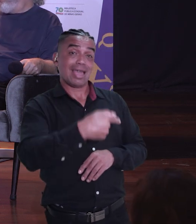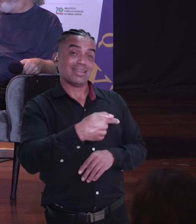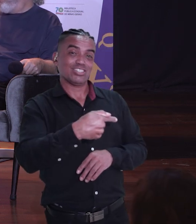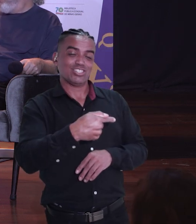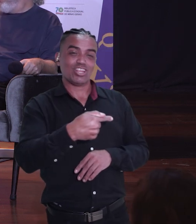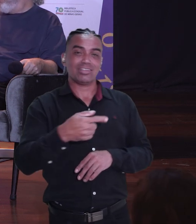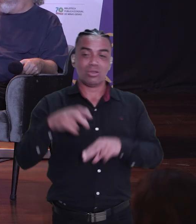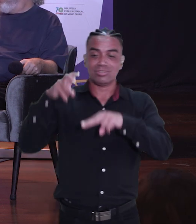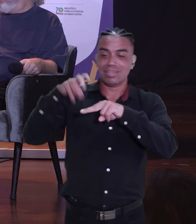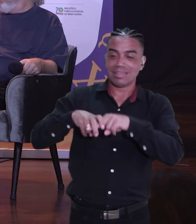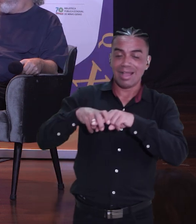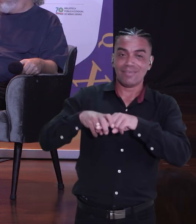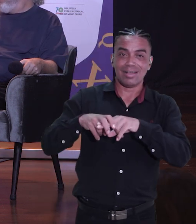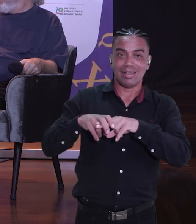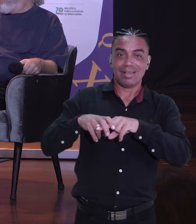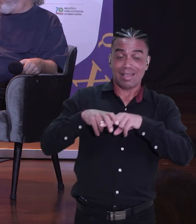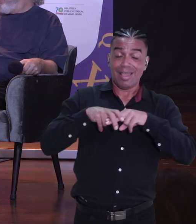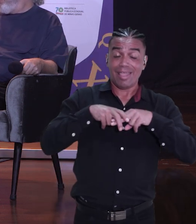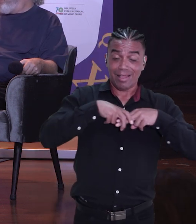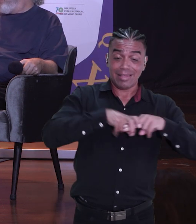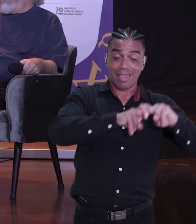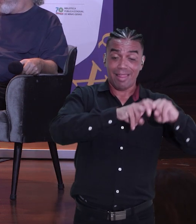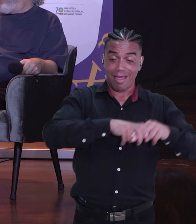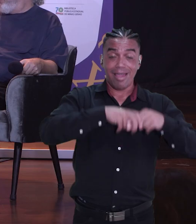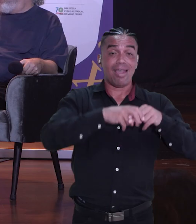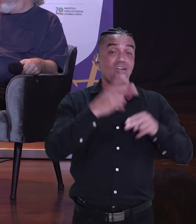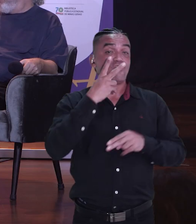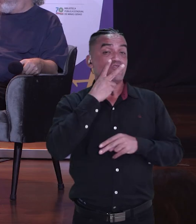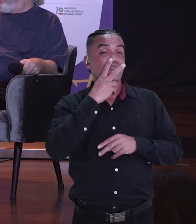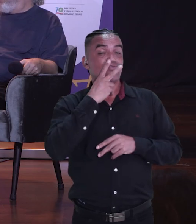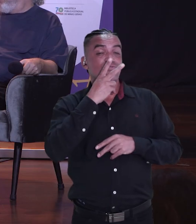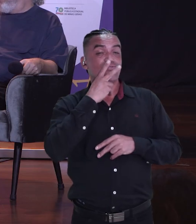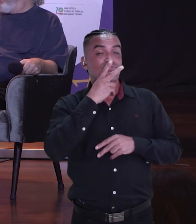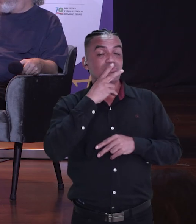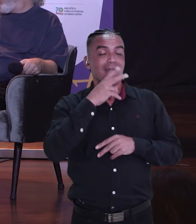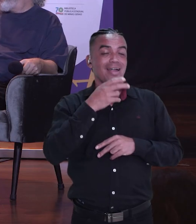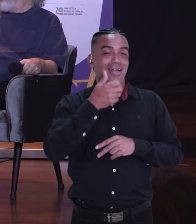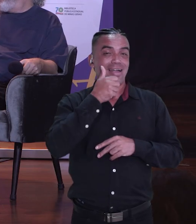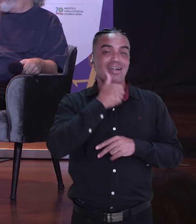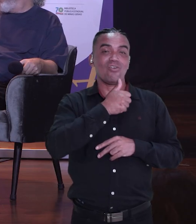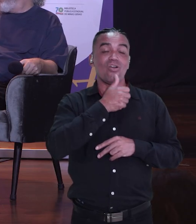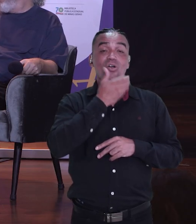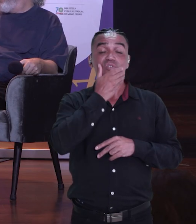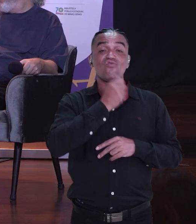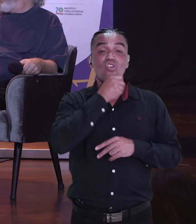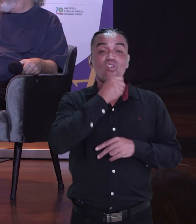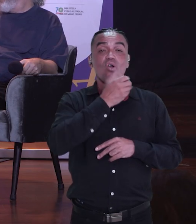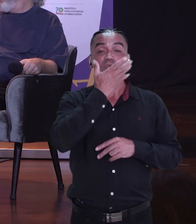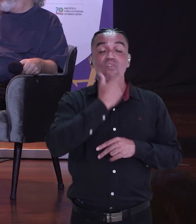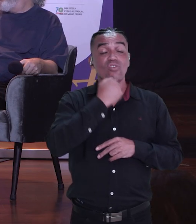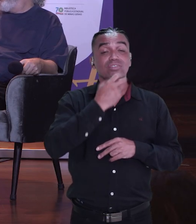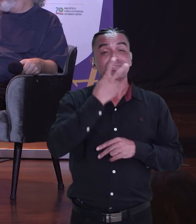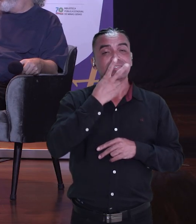7. Eu me sentava todo dia ao pé dele, ele na cadeira de balanço, fumando Caporal Amarelinho. Caporal Amarelinho.